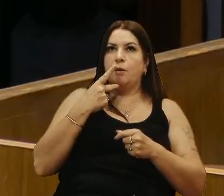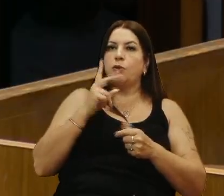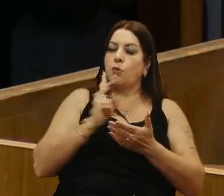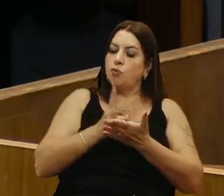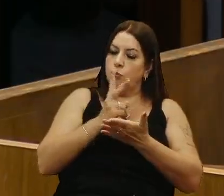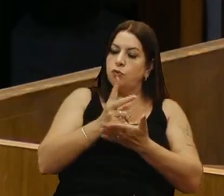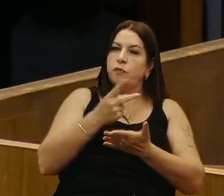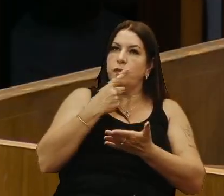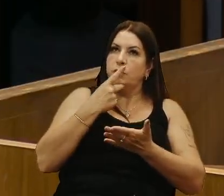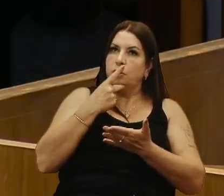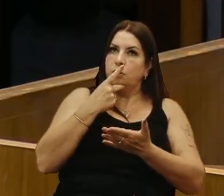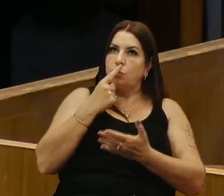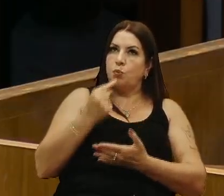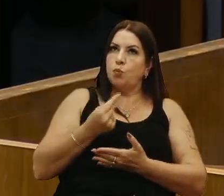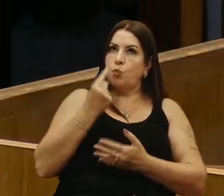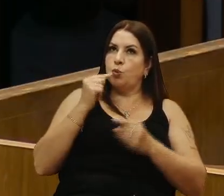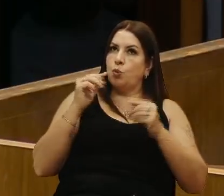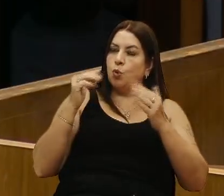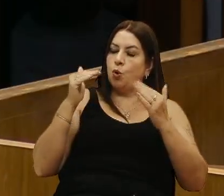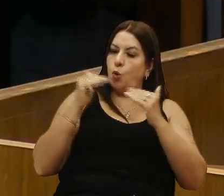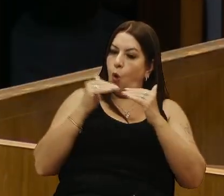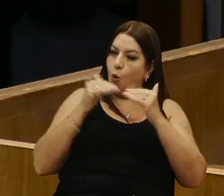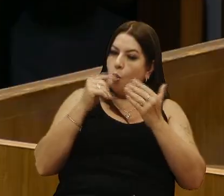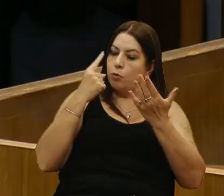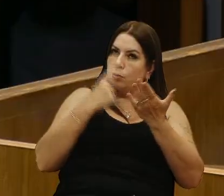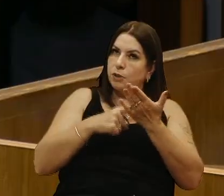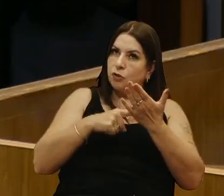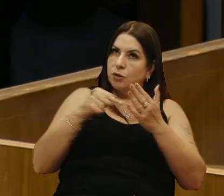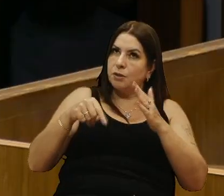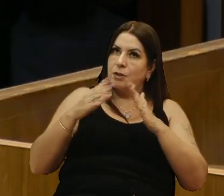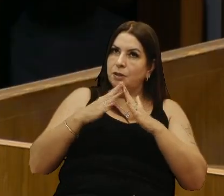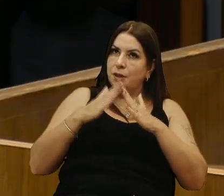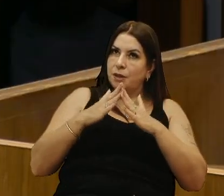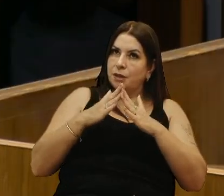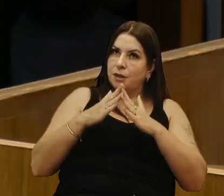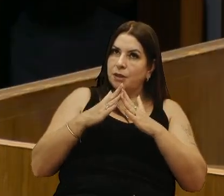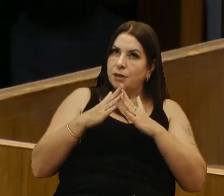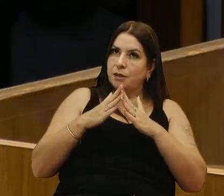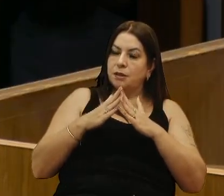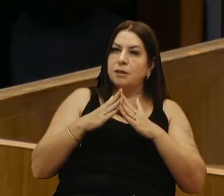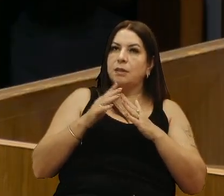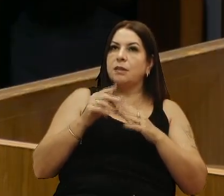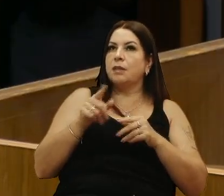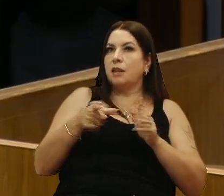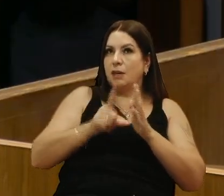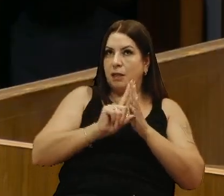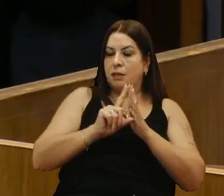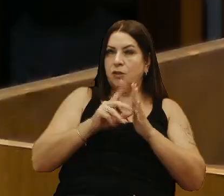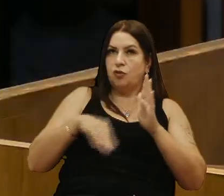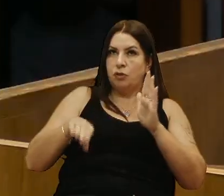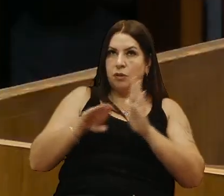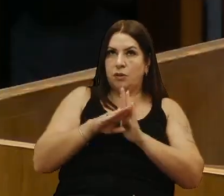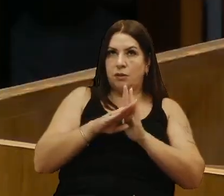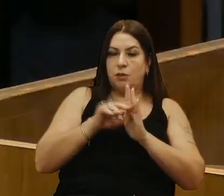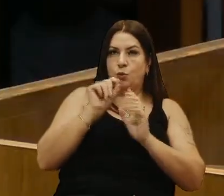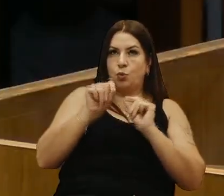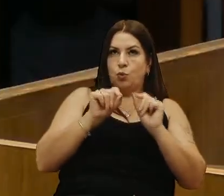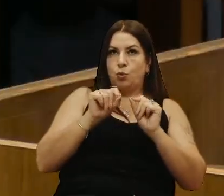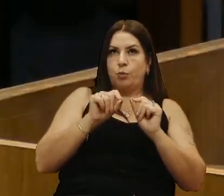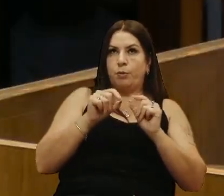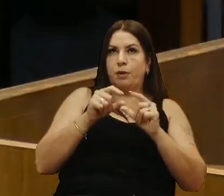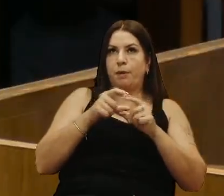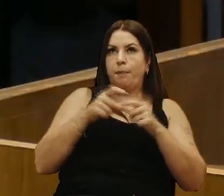sustento. E o único acordo que teria nessa casa, de antes até mesmo de eu chegar, era sobre as